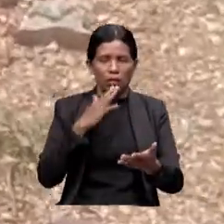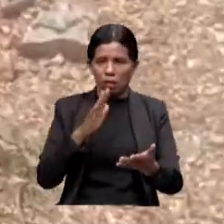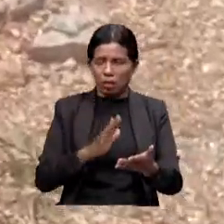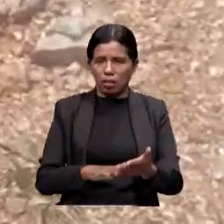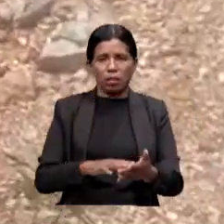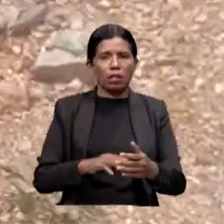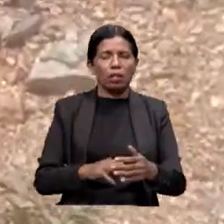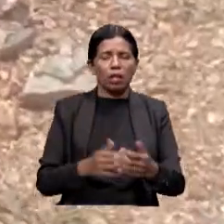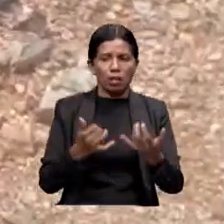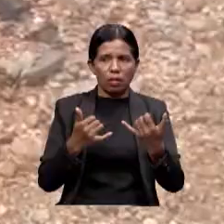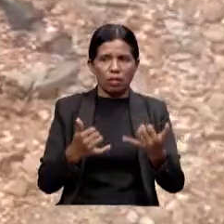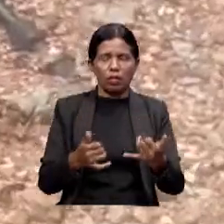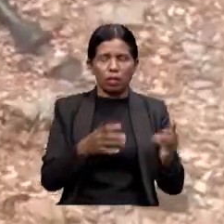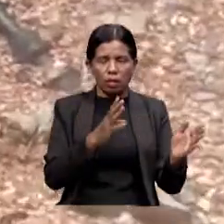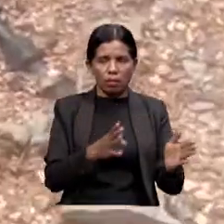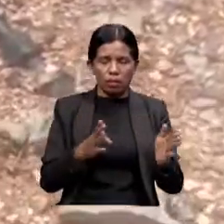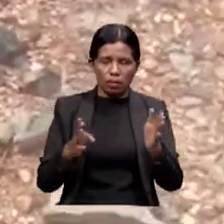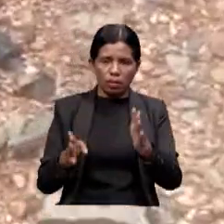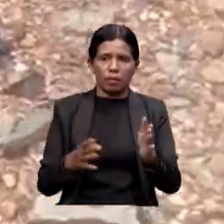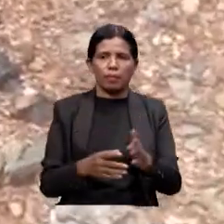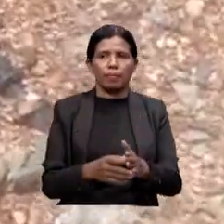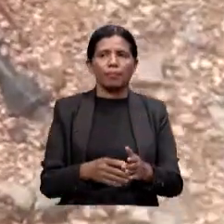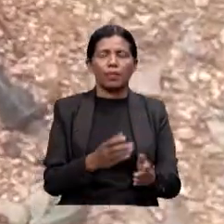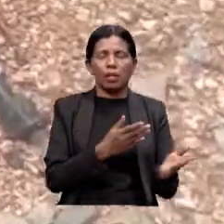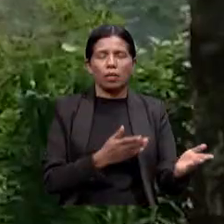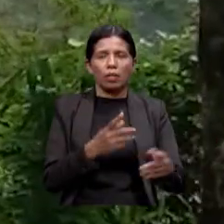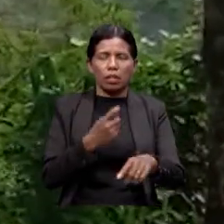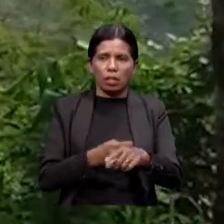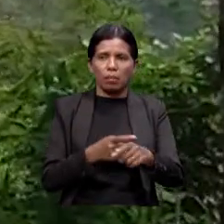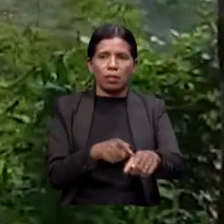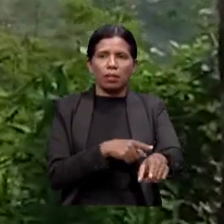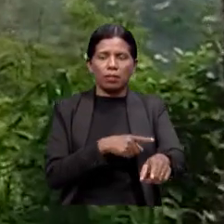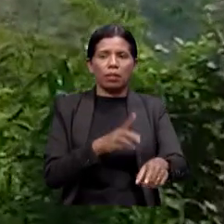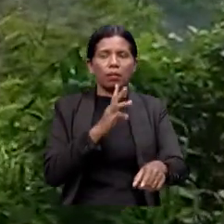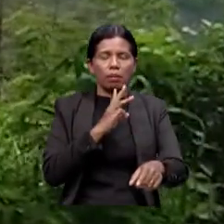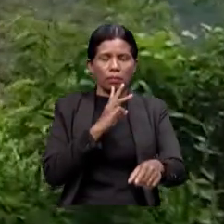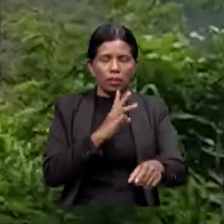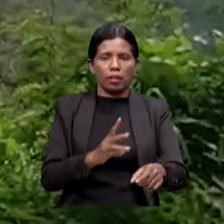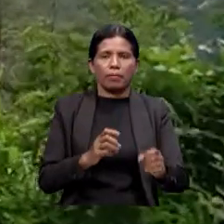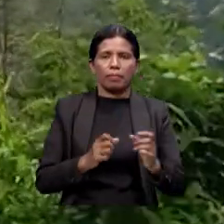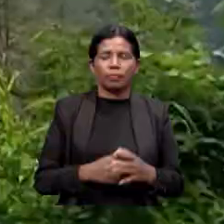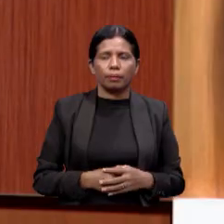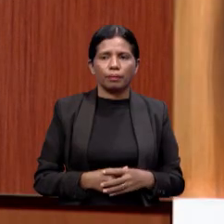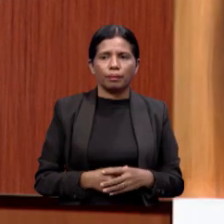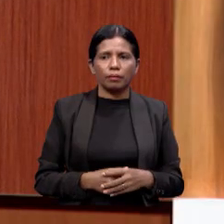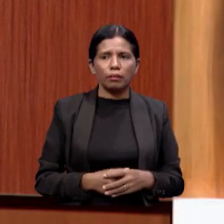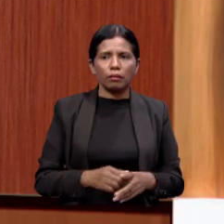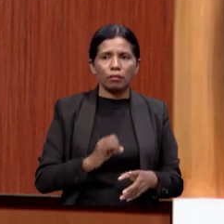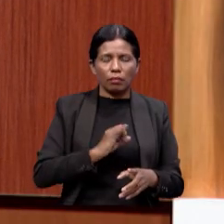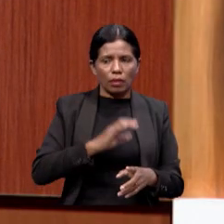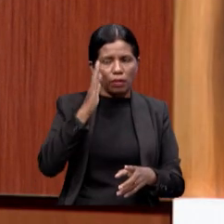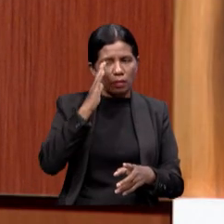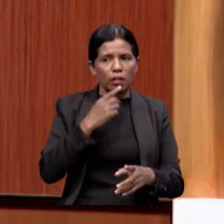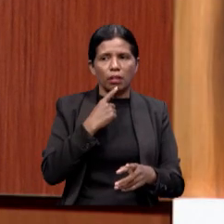ne, se ia rela processo nilarang, no se lori tempo naru kod bele conclui. Senhor Espírito, hao ne, ida nema kwa ina